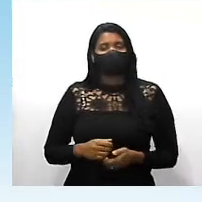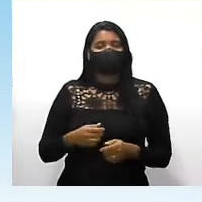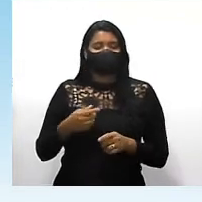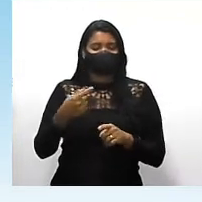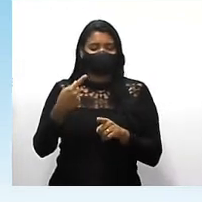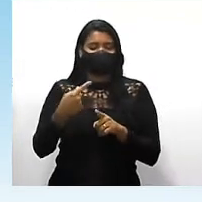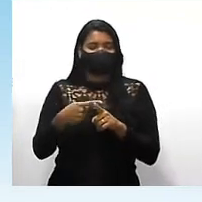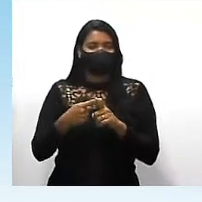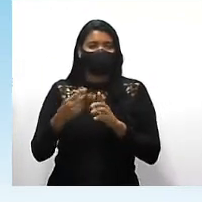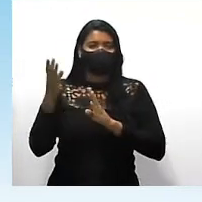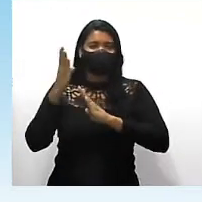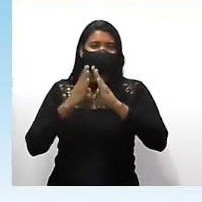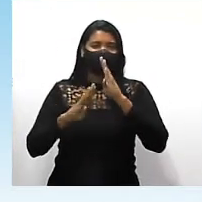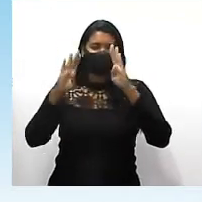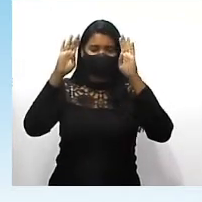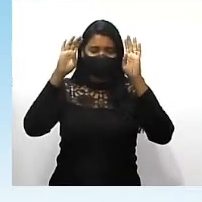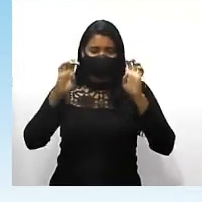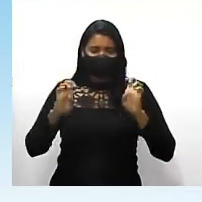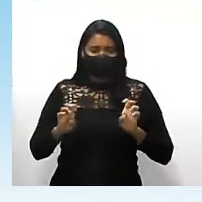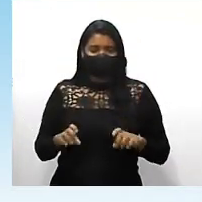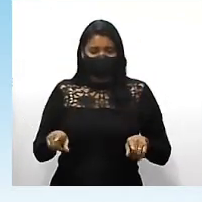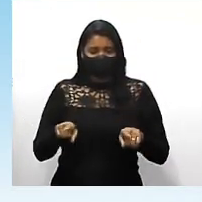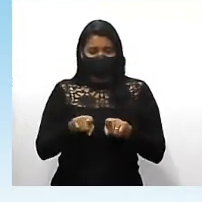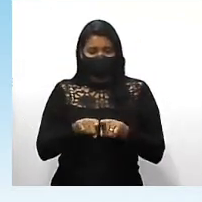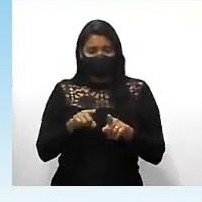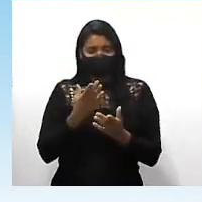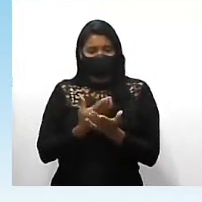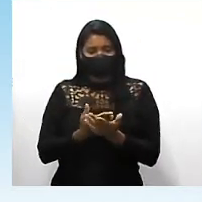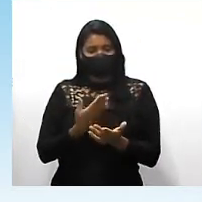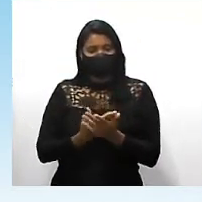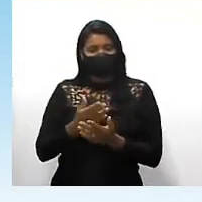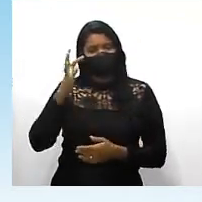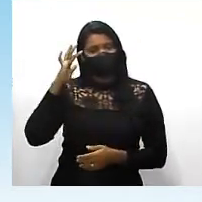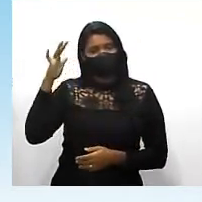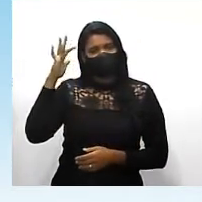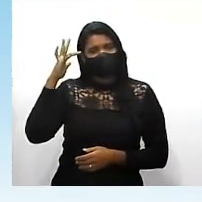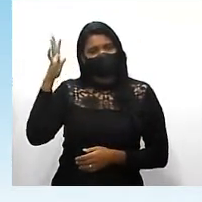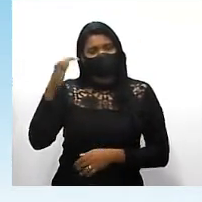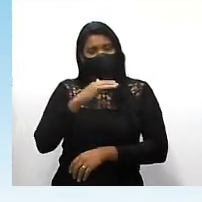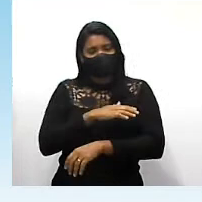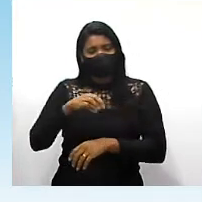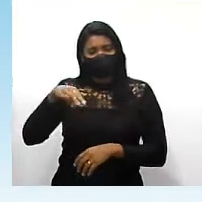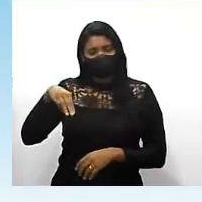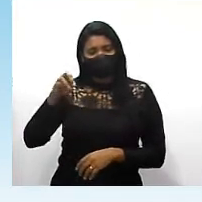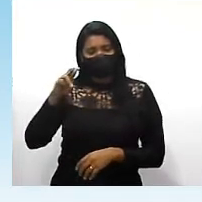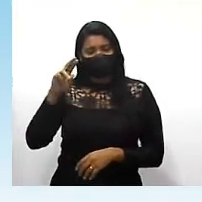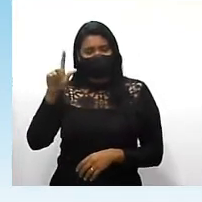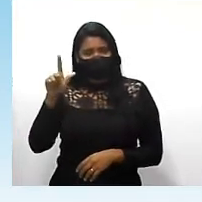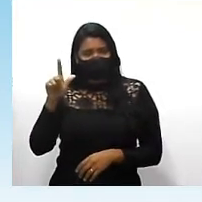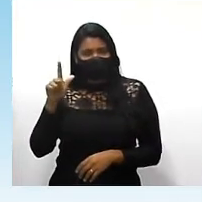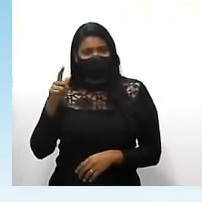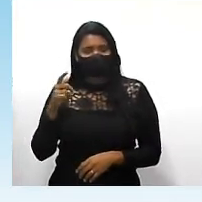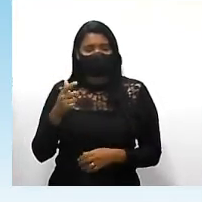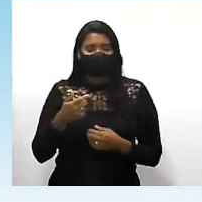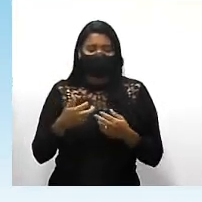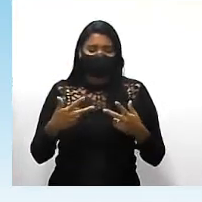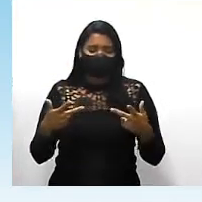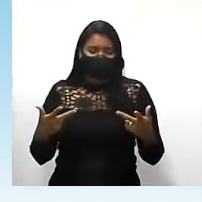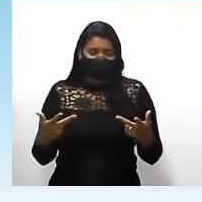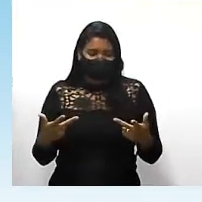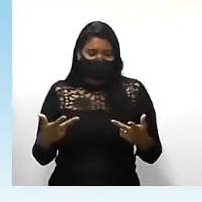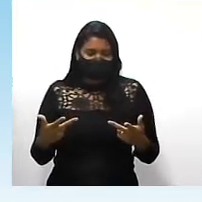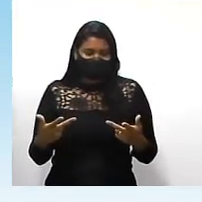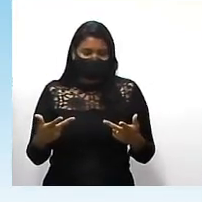Porque a bioética está relacionada ao estudo da filosofia moral. E a filosofia moral tem a ver, entre outras coisas, com as questões